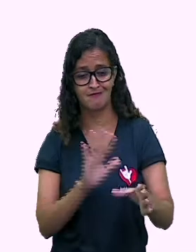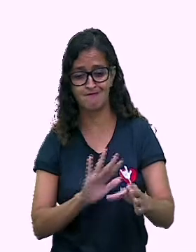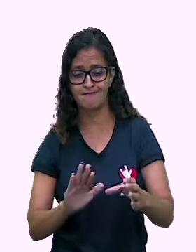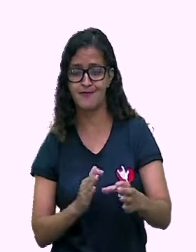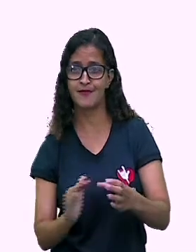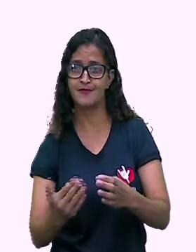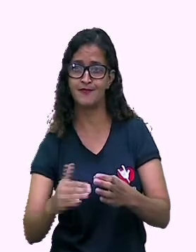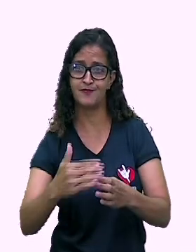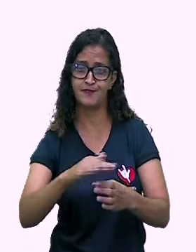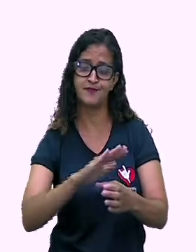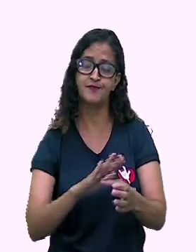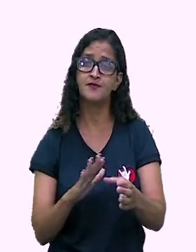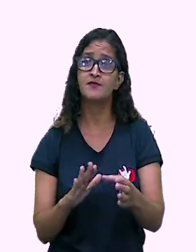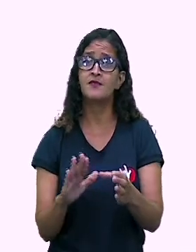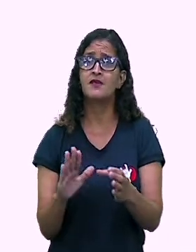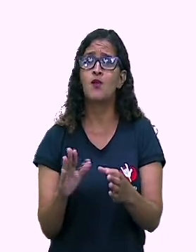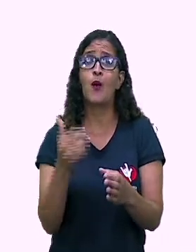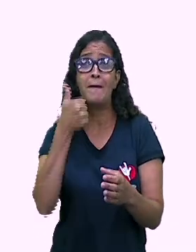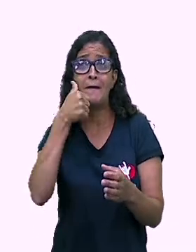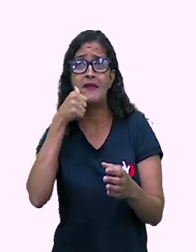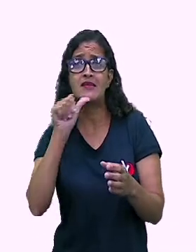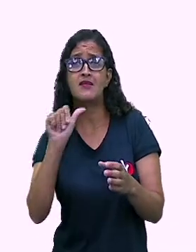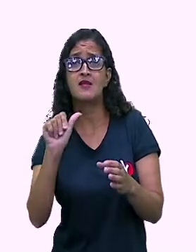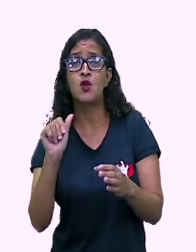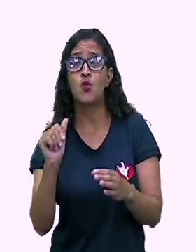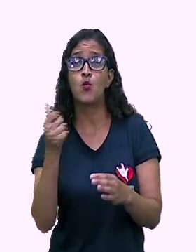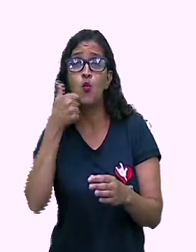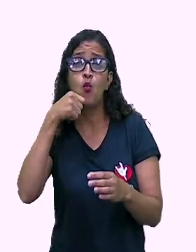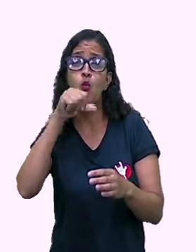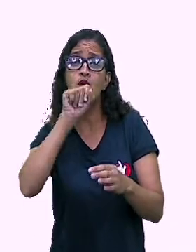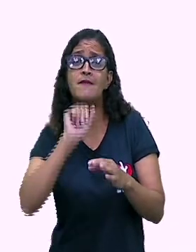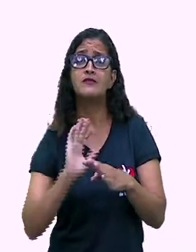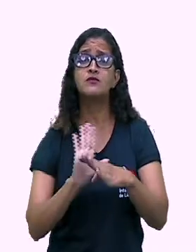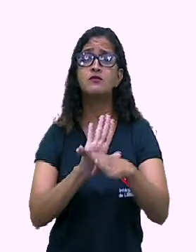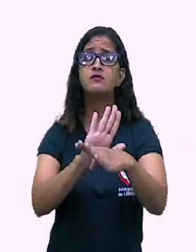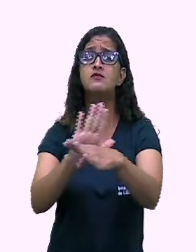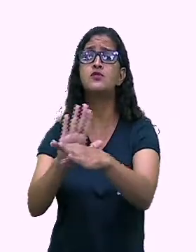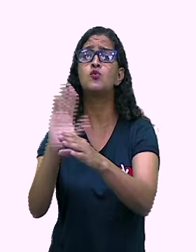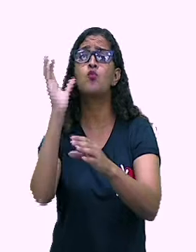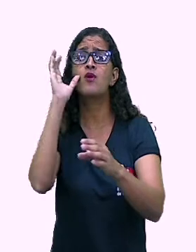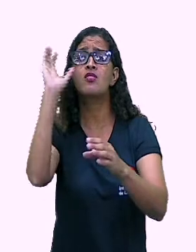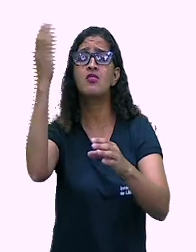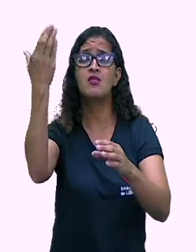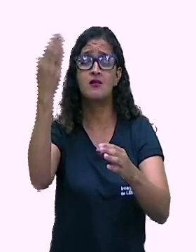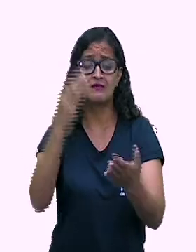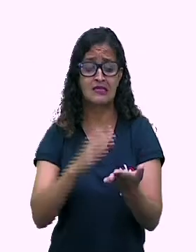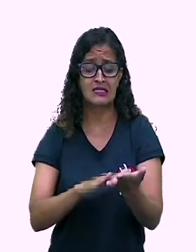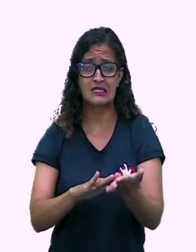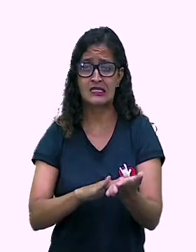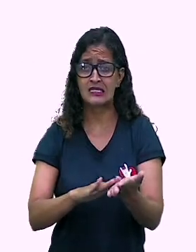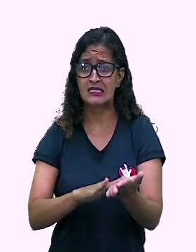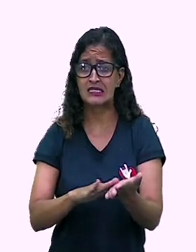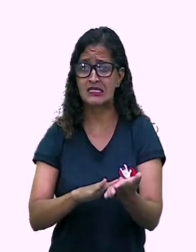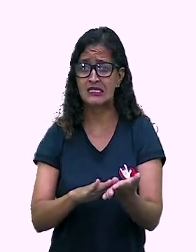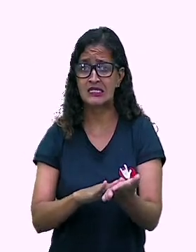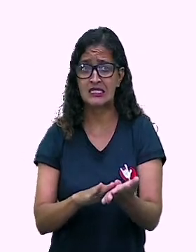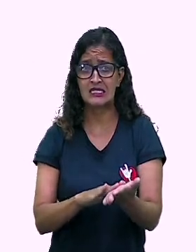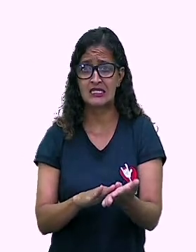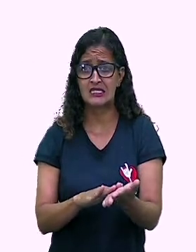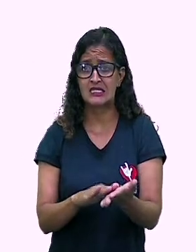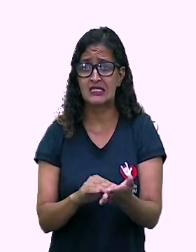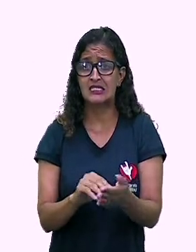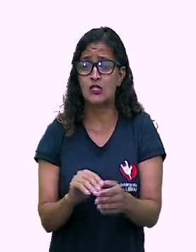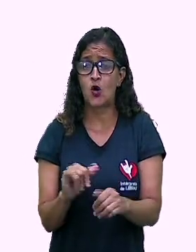que aconteceu quando a menina foi ajudar a sua mãe? A lã de aço, ela estava o quê?